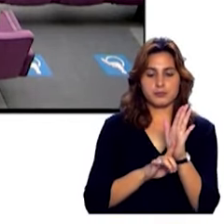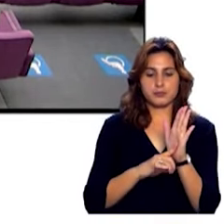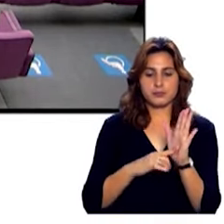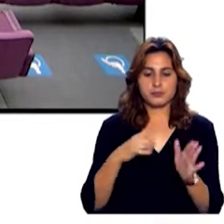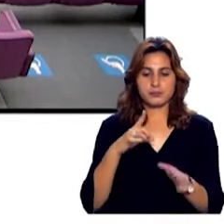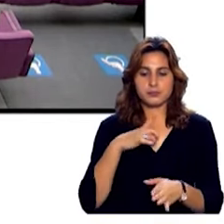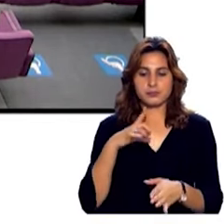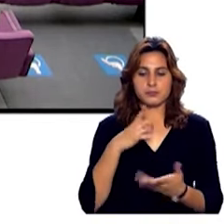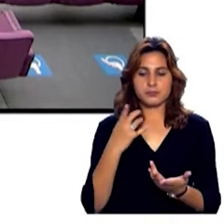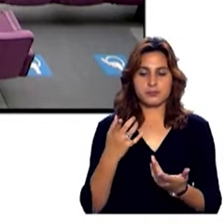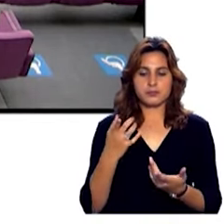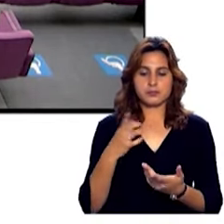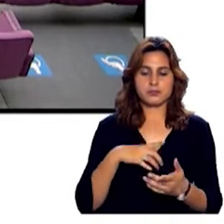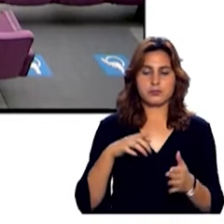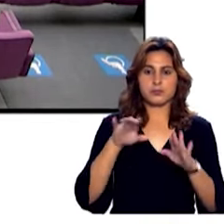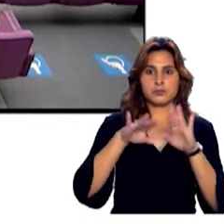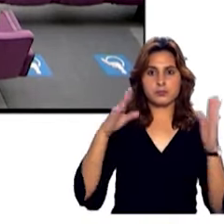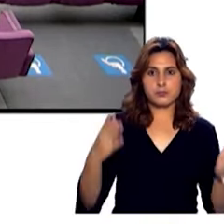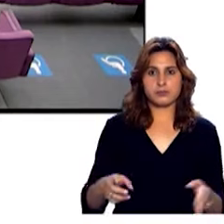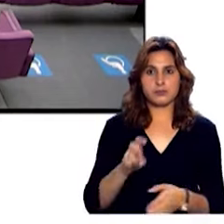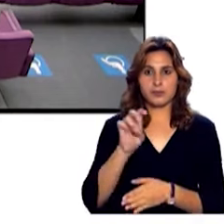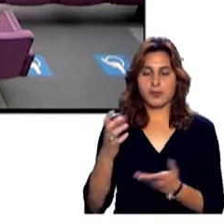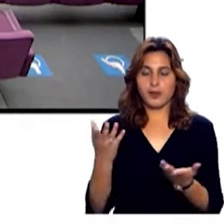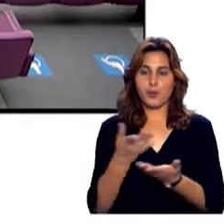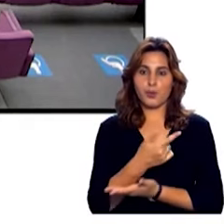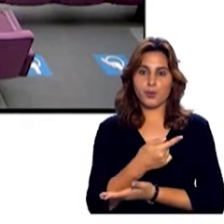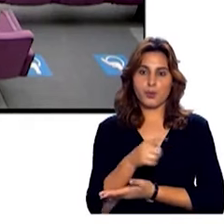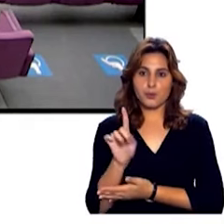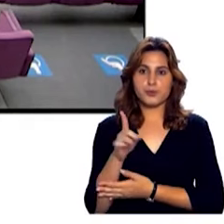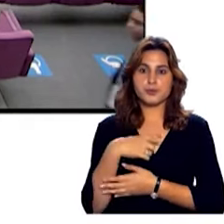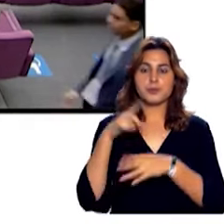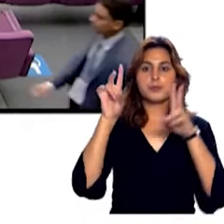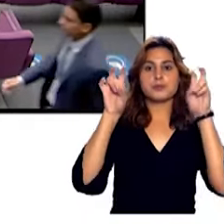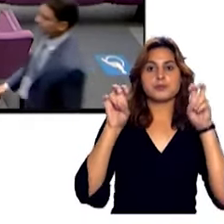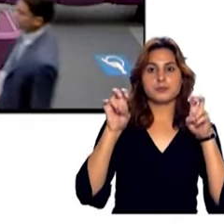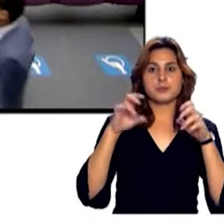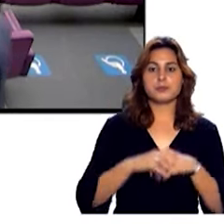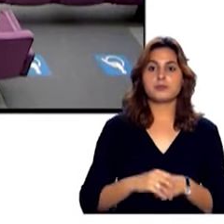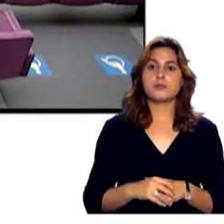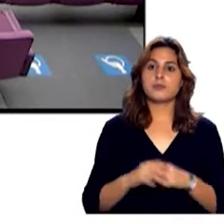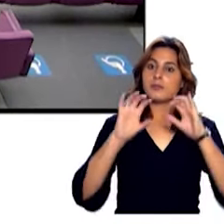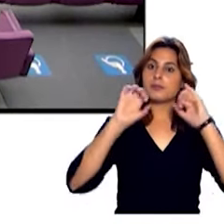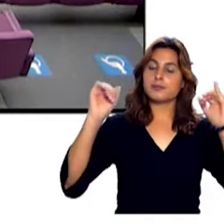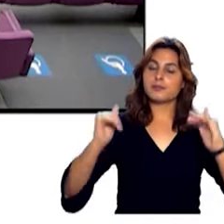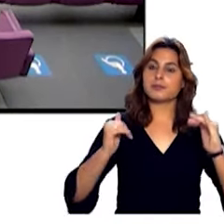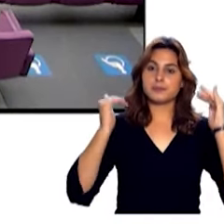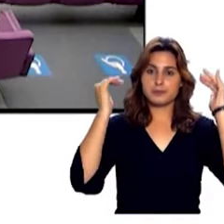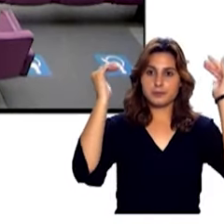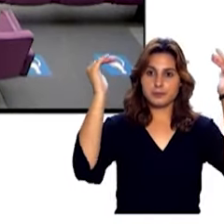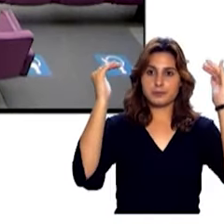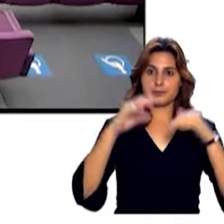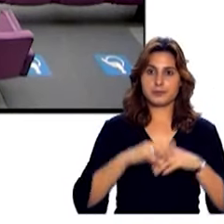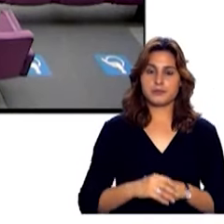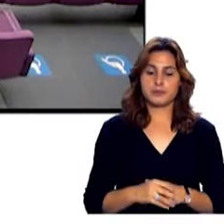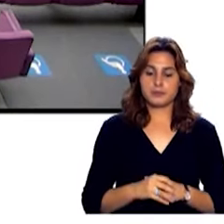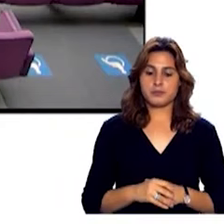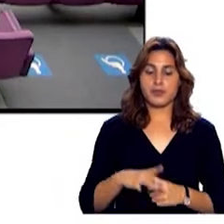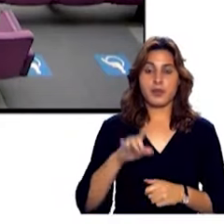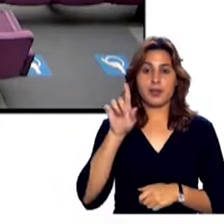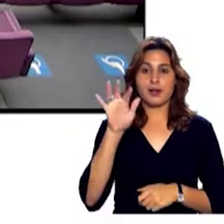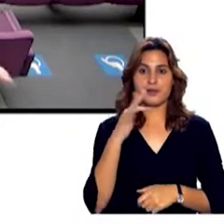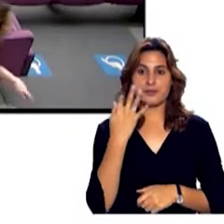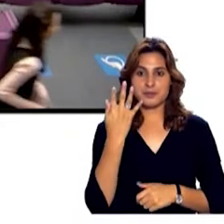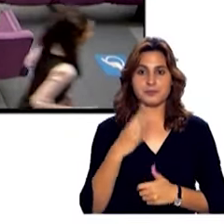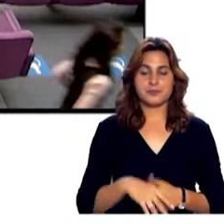o quinto painel que abordará os tema o tema As cortes supremas na França na